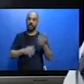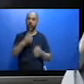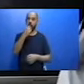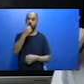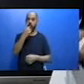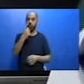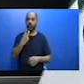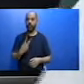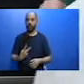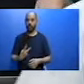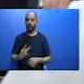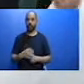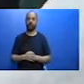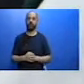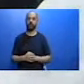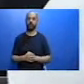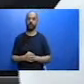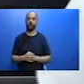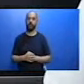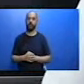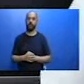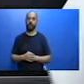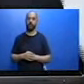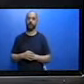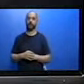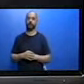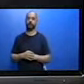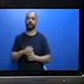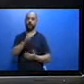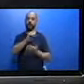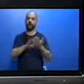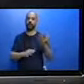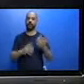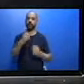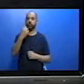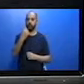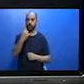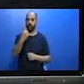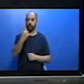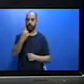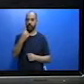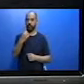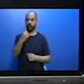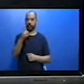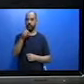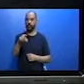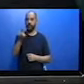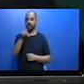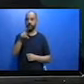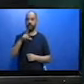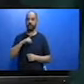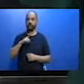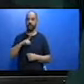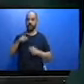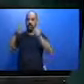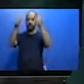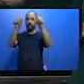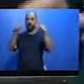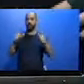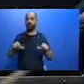exercício um vocês tem um cartaz sobre falando sobre